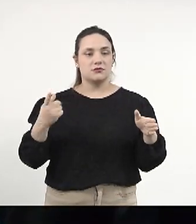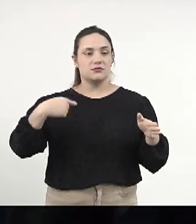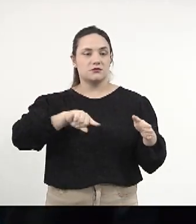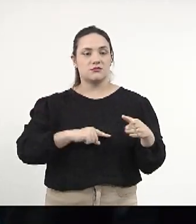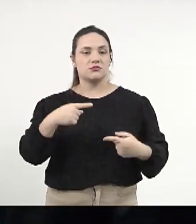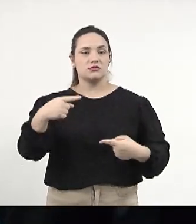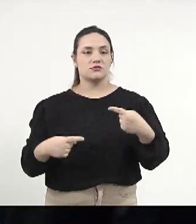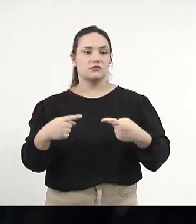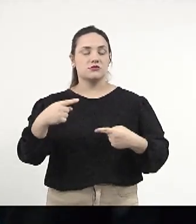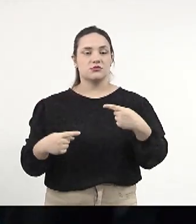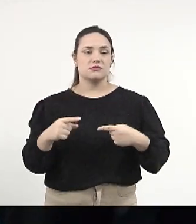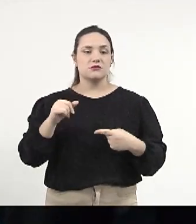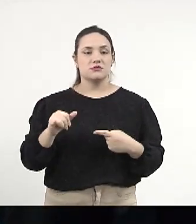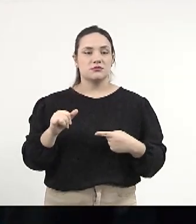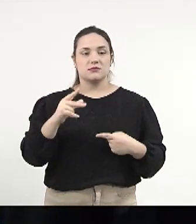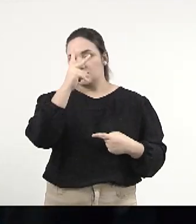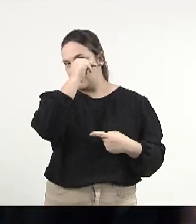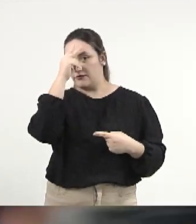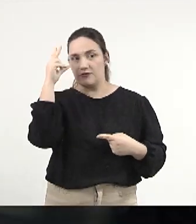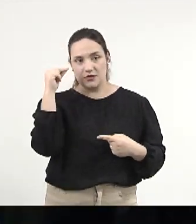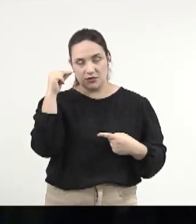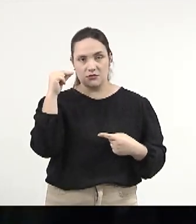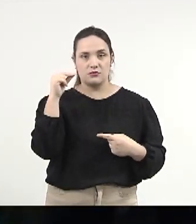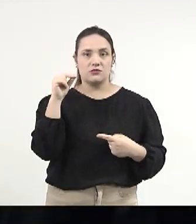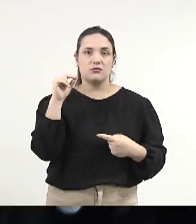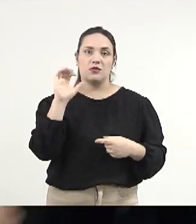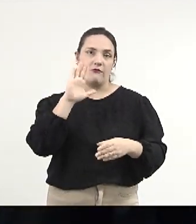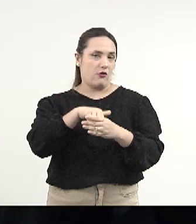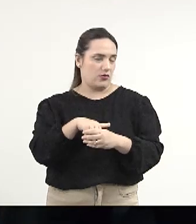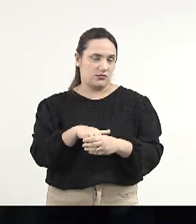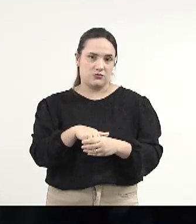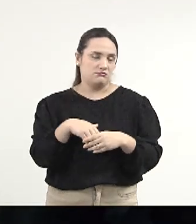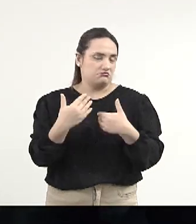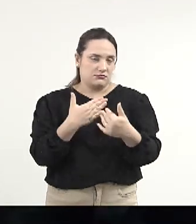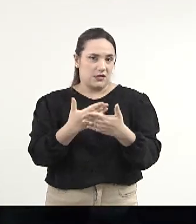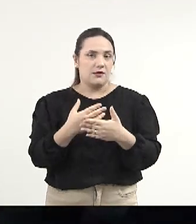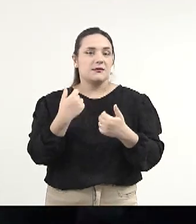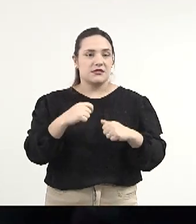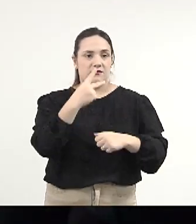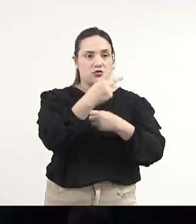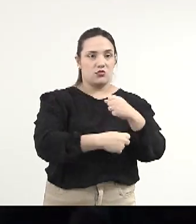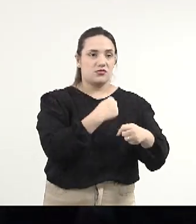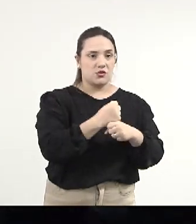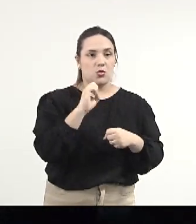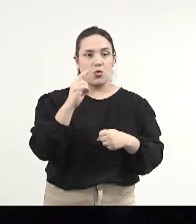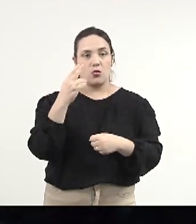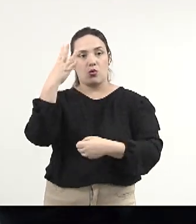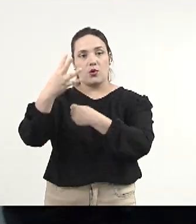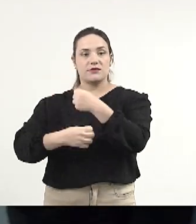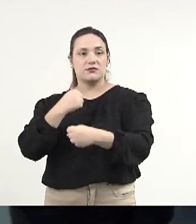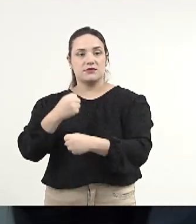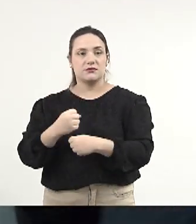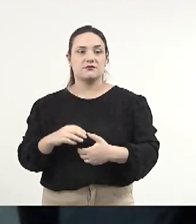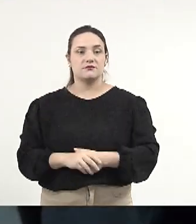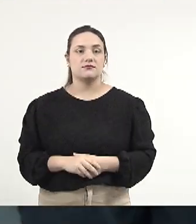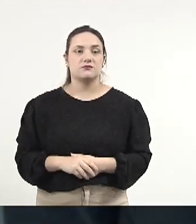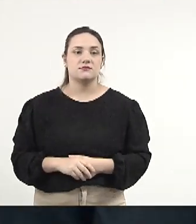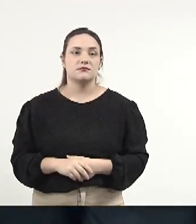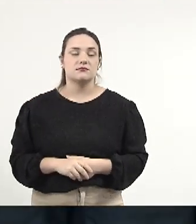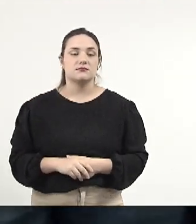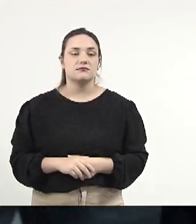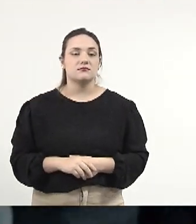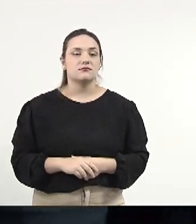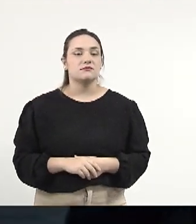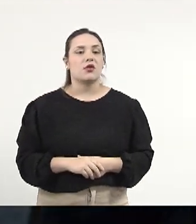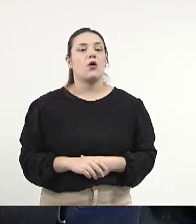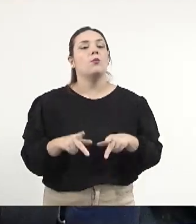aqui se as eleições deveriam acontecer de 2 ou 4 anos ou 6 anos, e eu falei justamente isso, que a população é